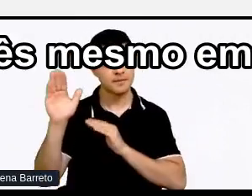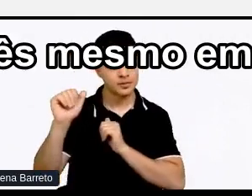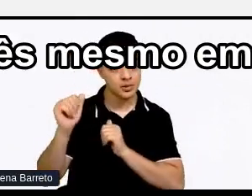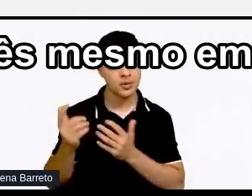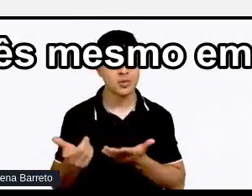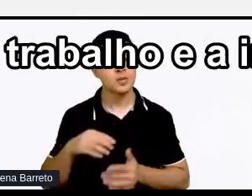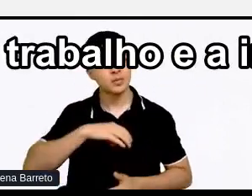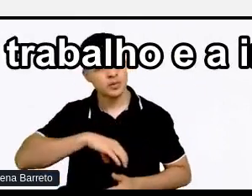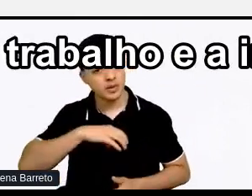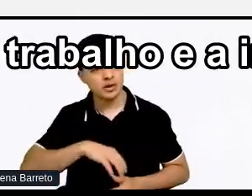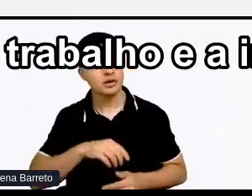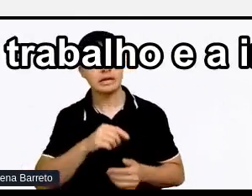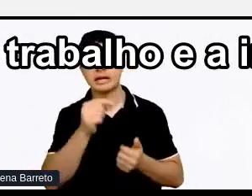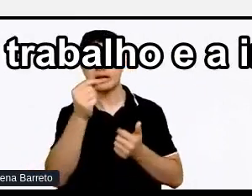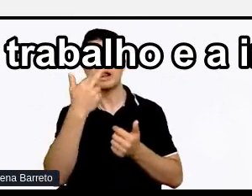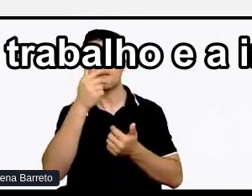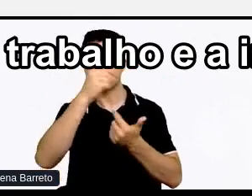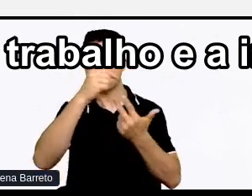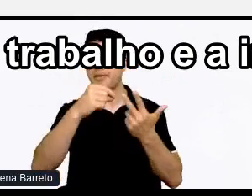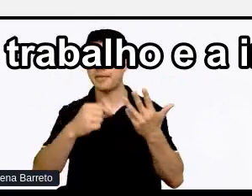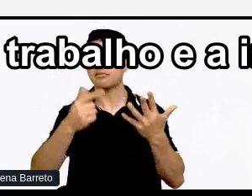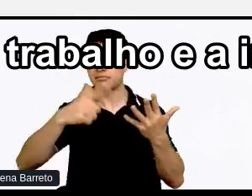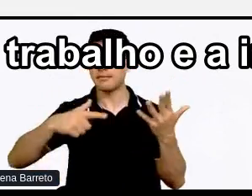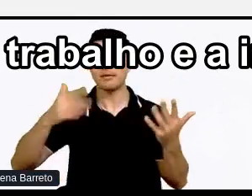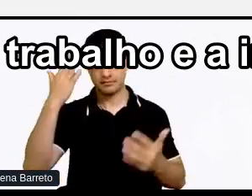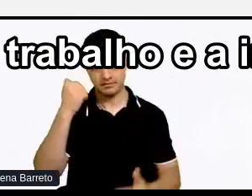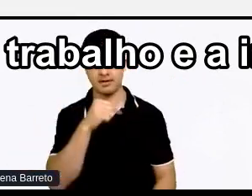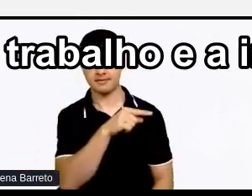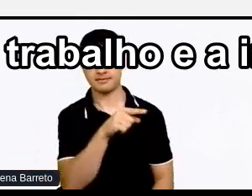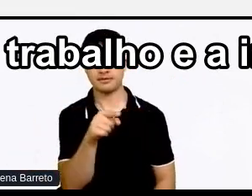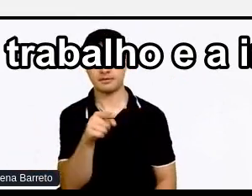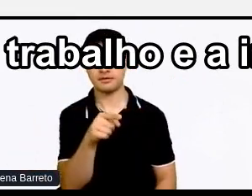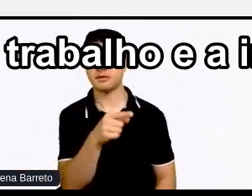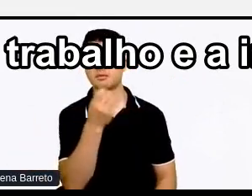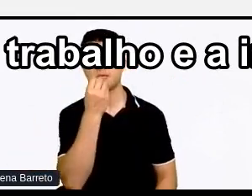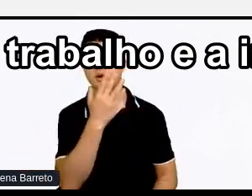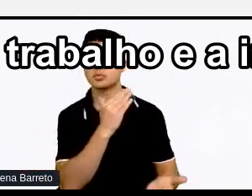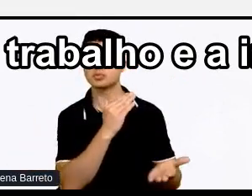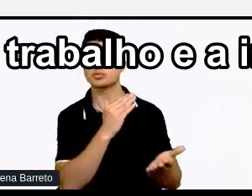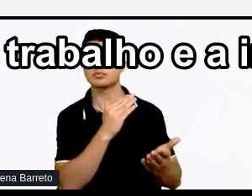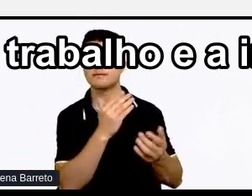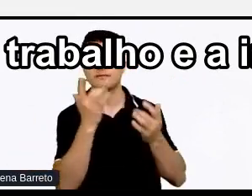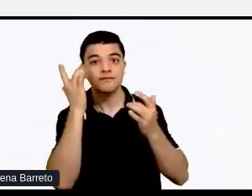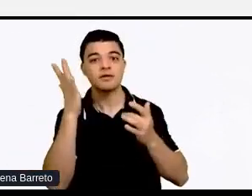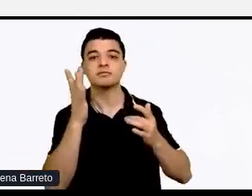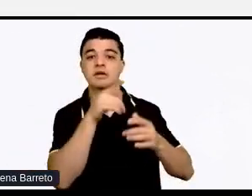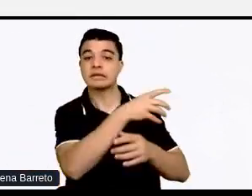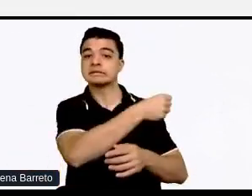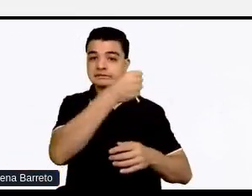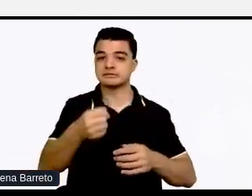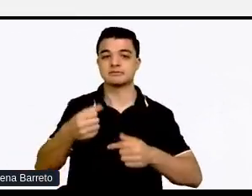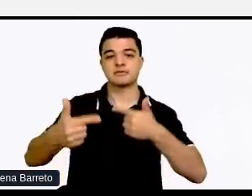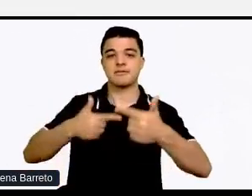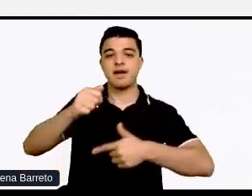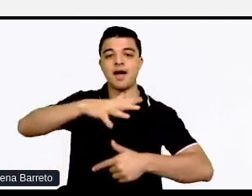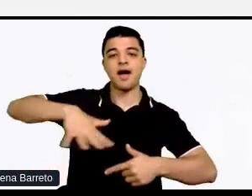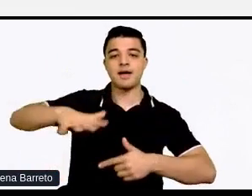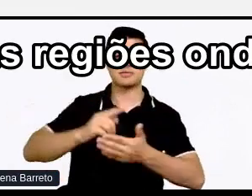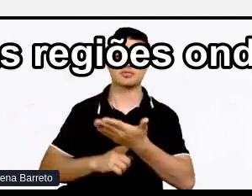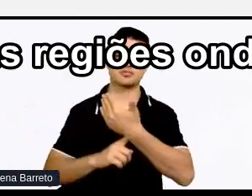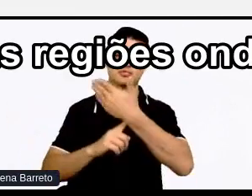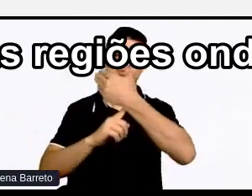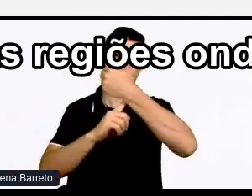em outros países da África. Então, isso facilita o trabalho e a inserção no mercado de tecnologia.